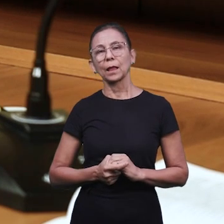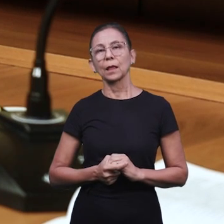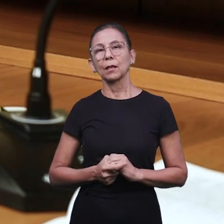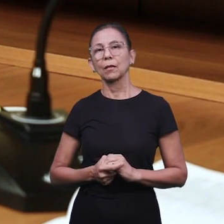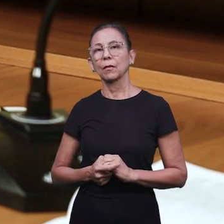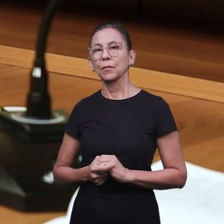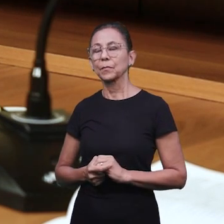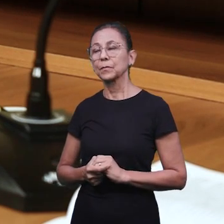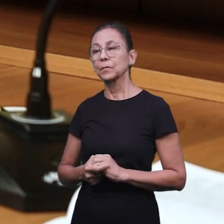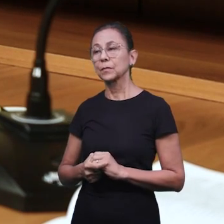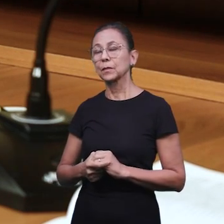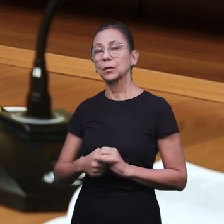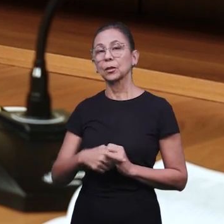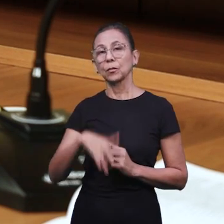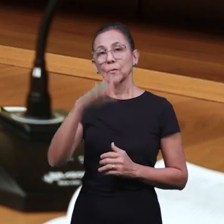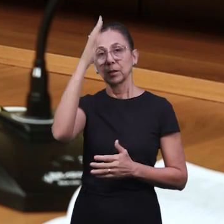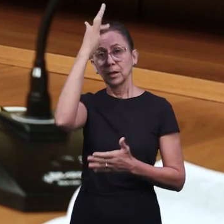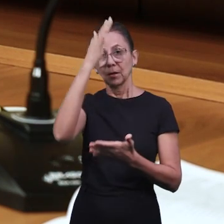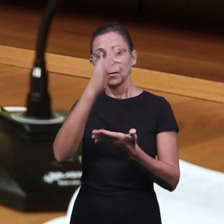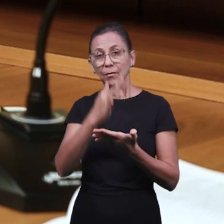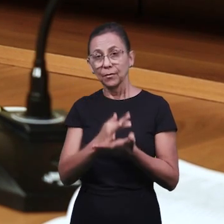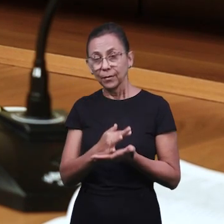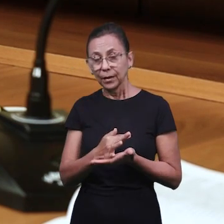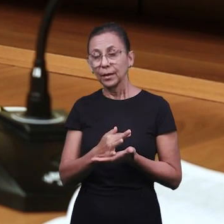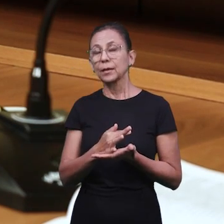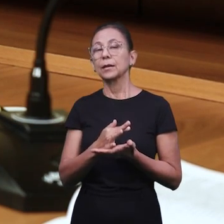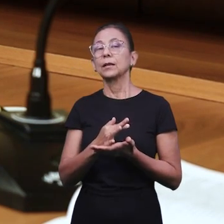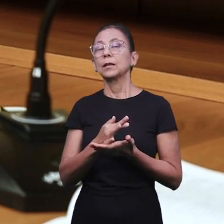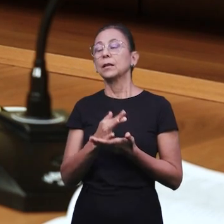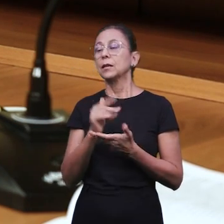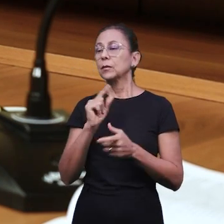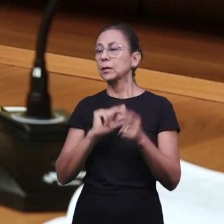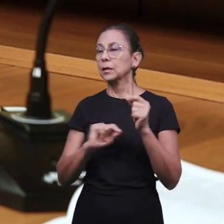relacionada com o derramar do sangue de Jesus.